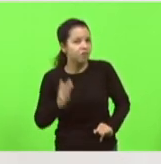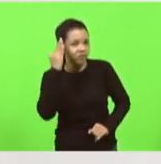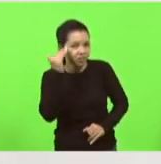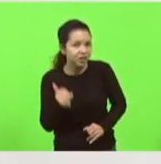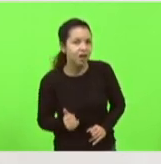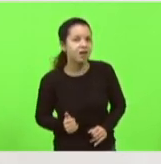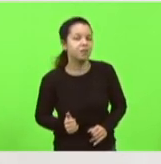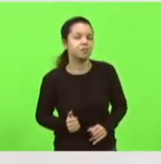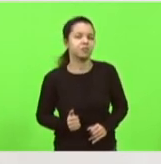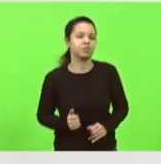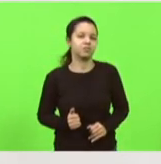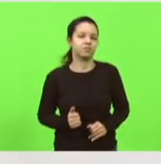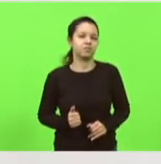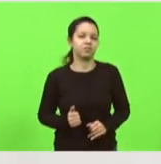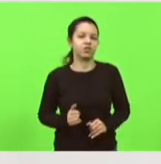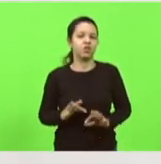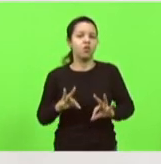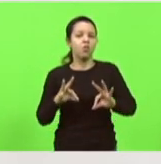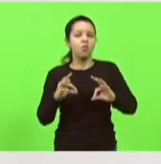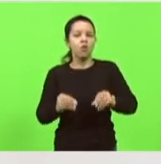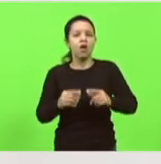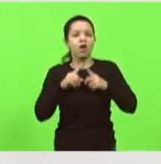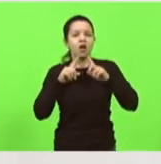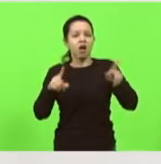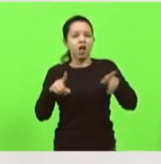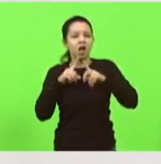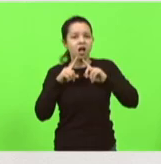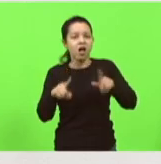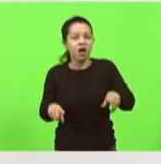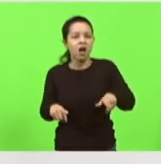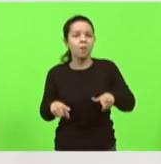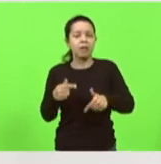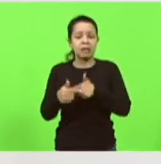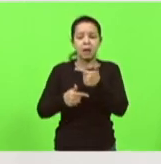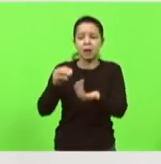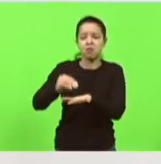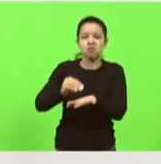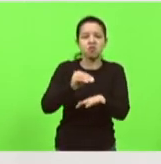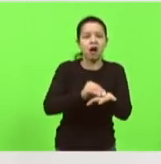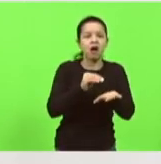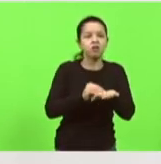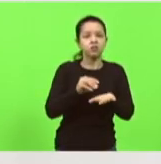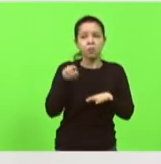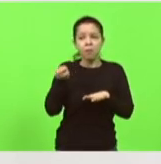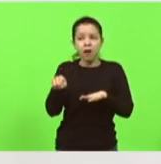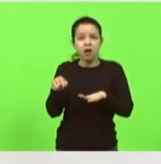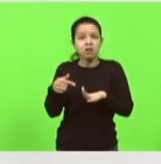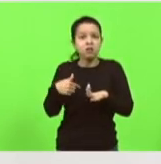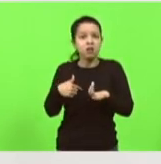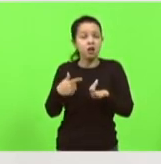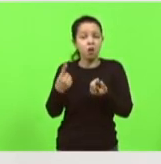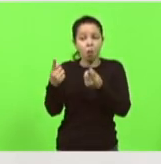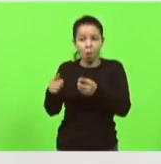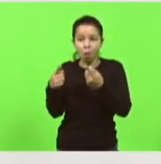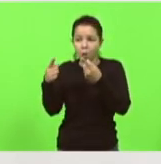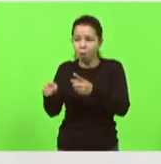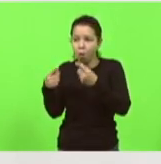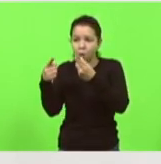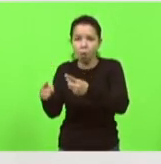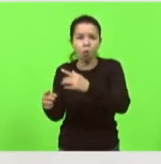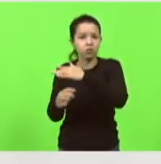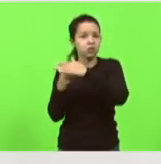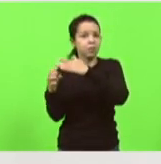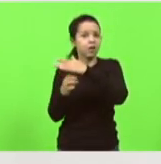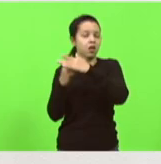Todo mundo reclama do desemprego, mas ninguém dá sossego para essa classe, que são os empreendedores. Ninguém dá paz para esses caras para fazer